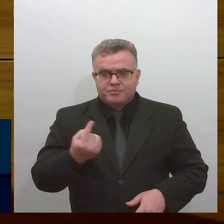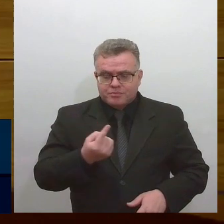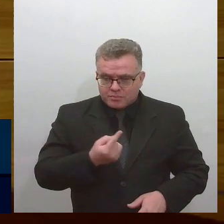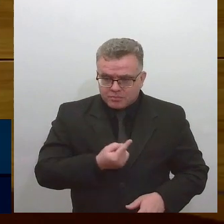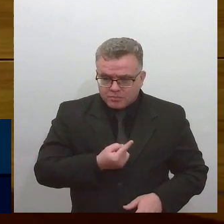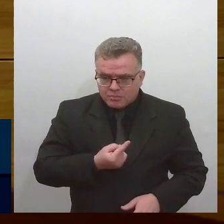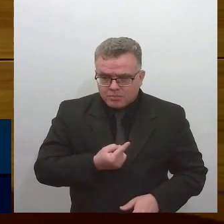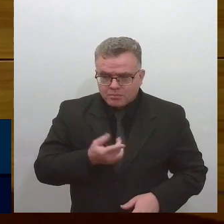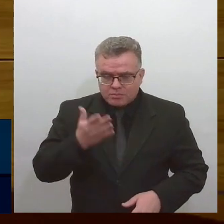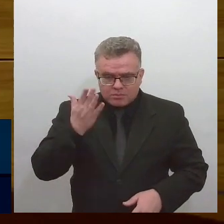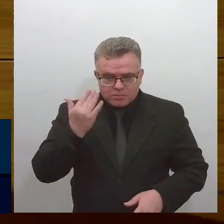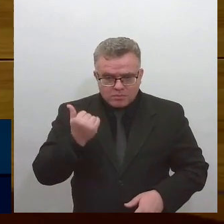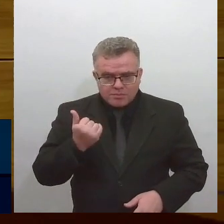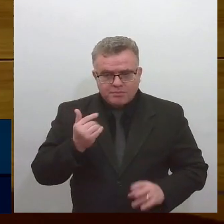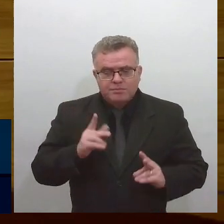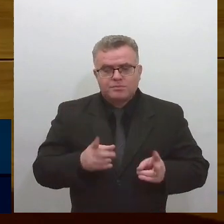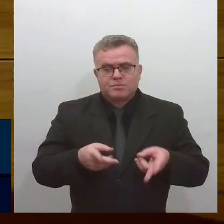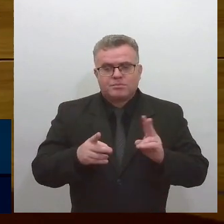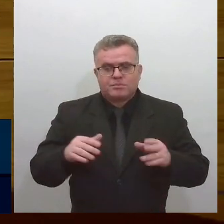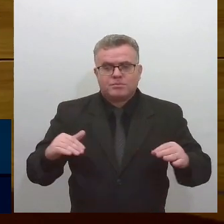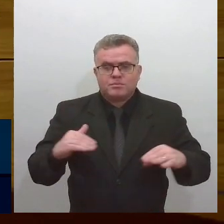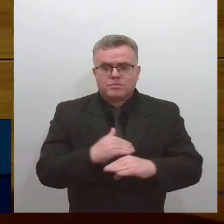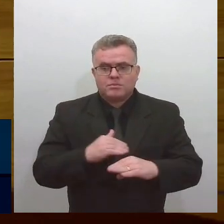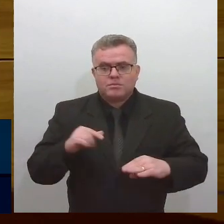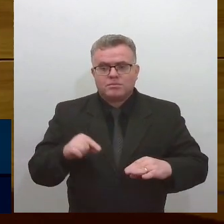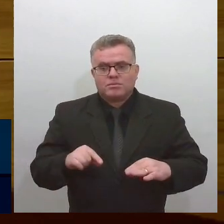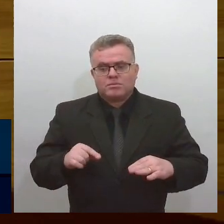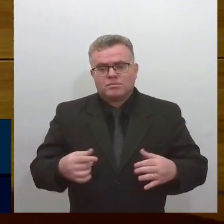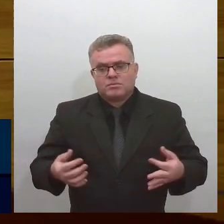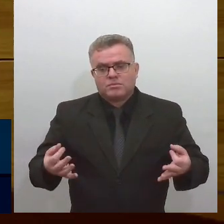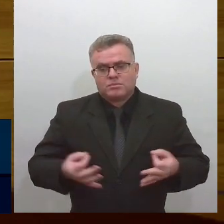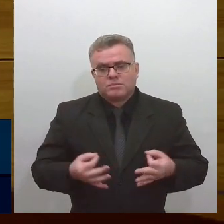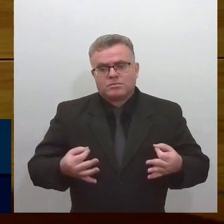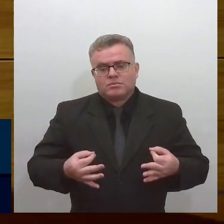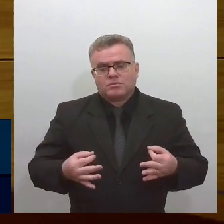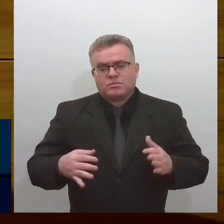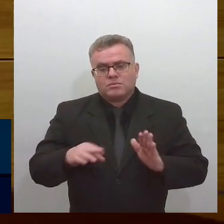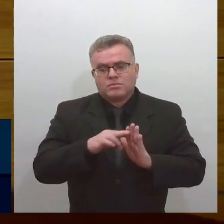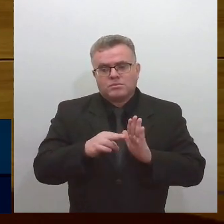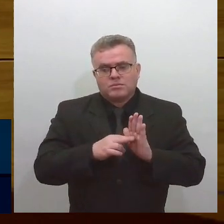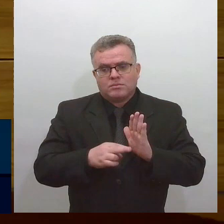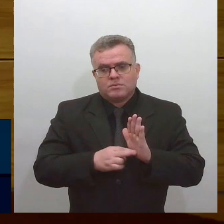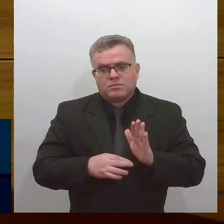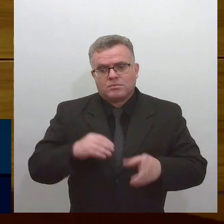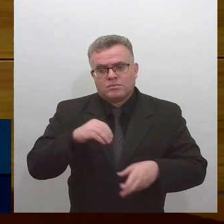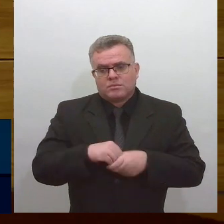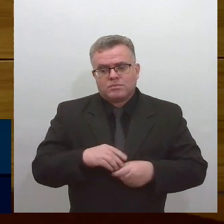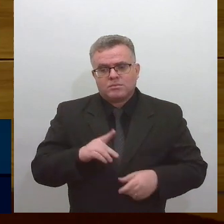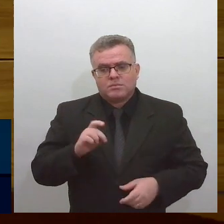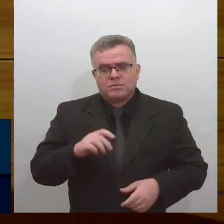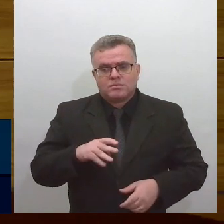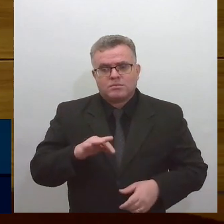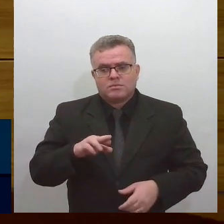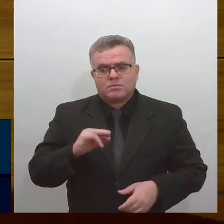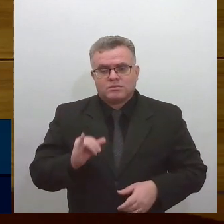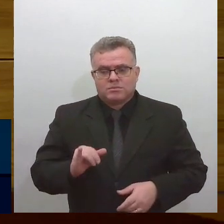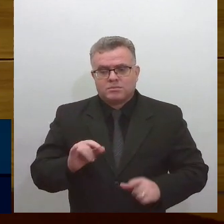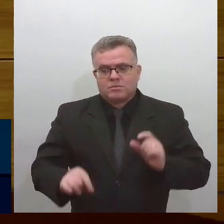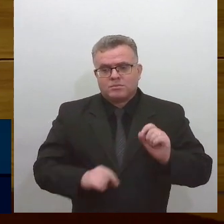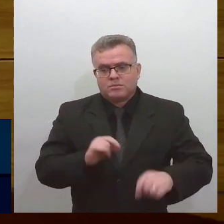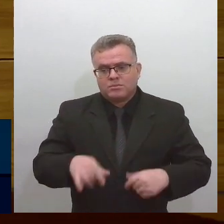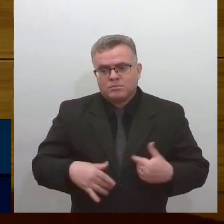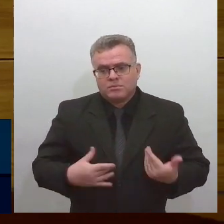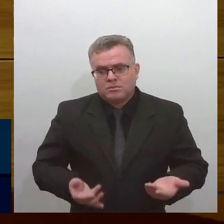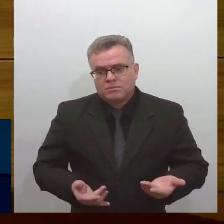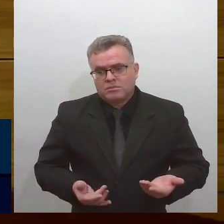101 elas não estão regularizadas dentro do denite elas não estão Então se fôssemos tomar uma